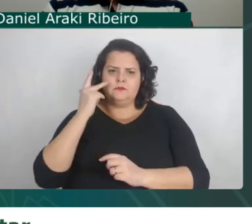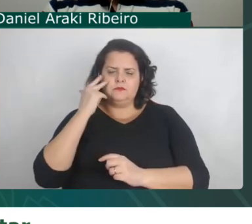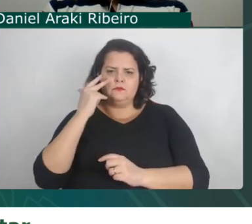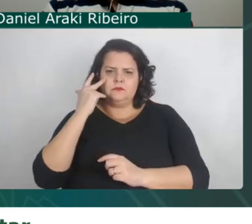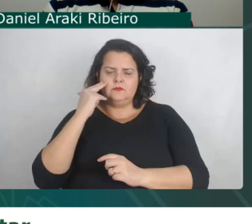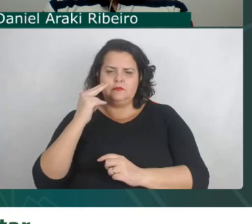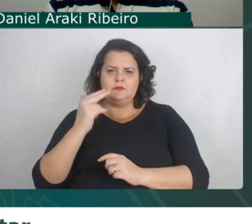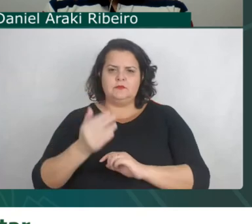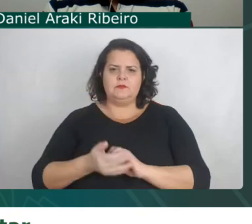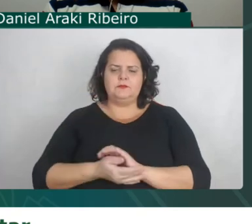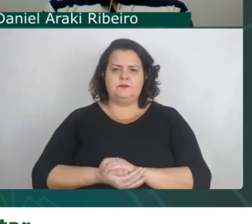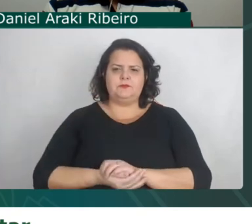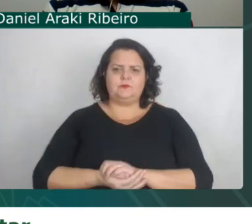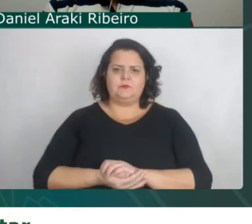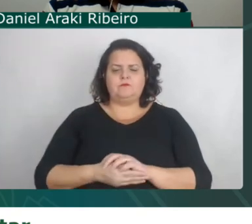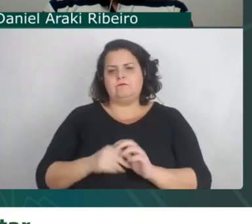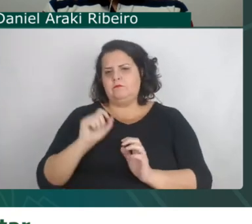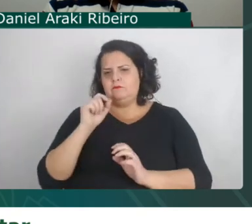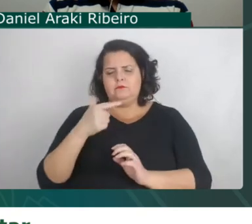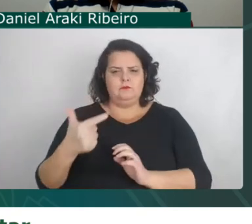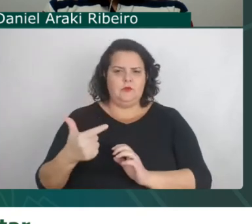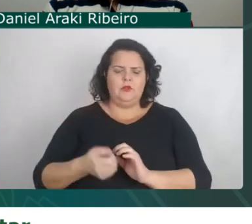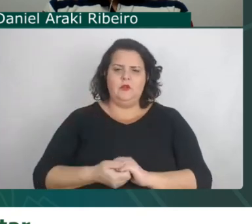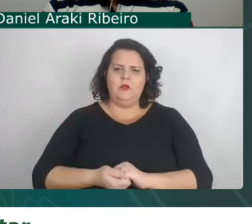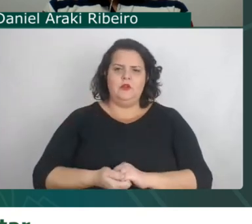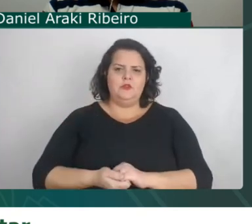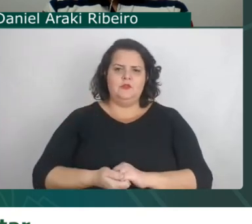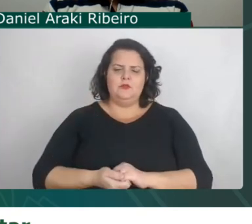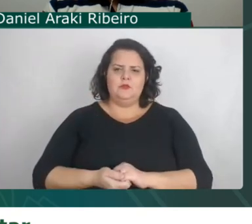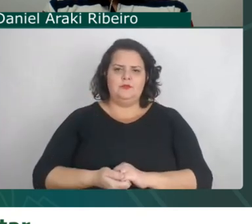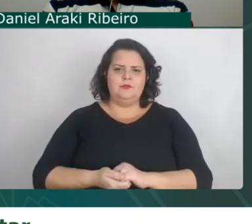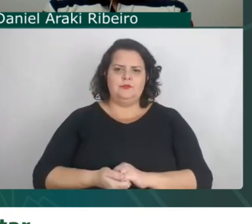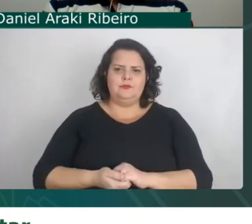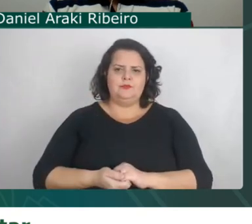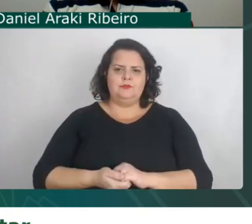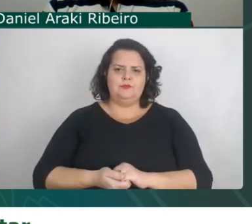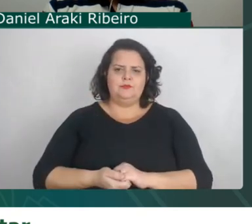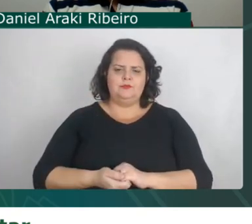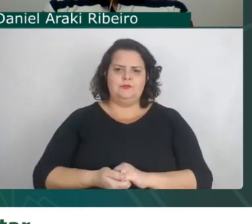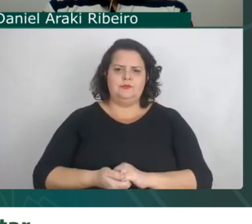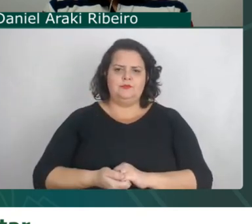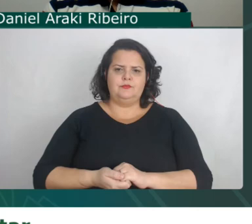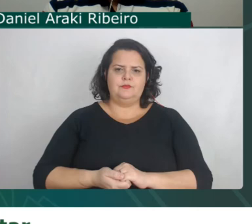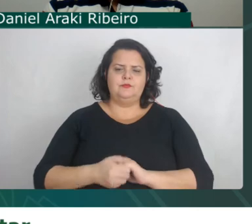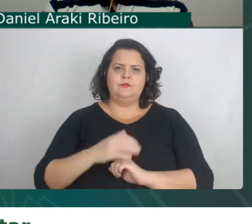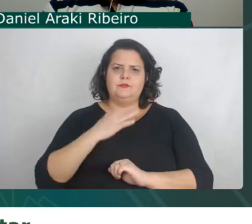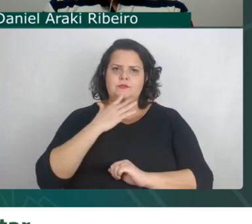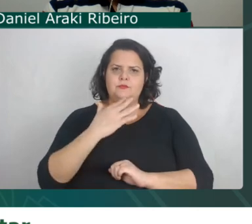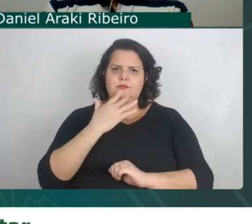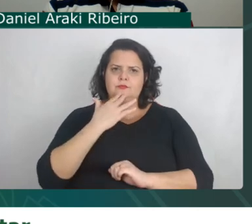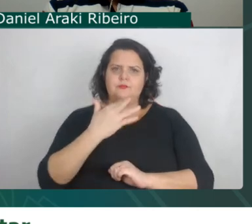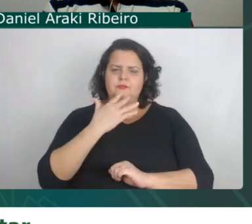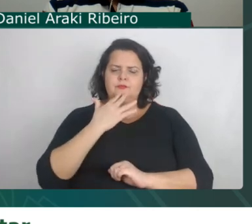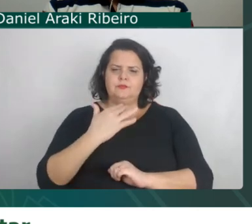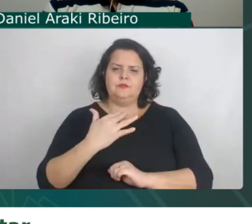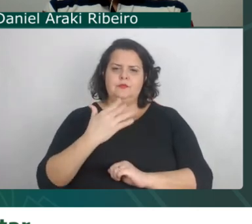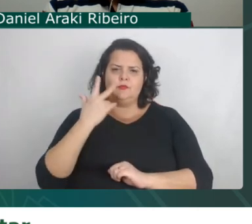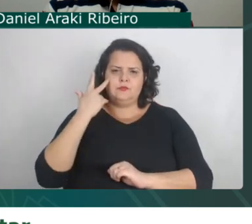E evidentemente, os corantes naturais seriam muitos, e aí estudos mostrando